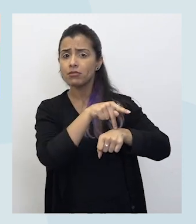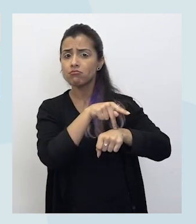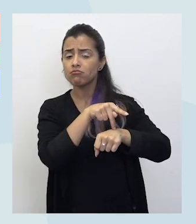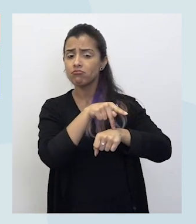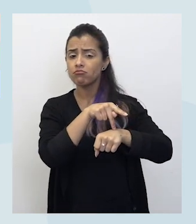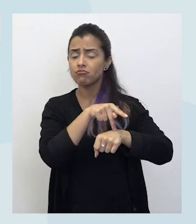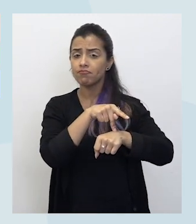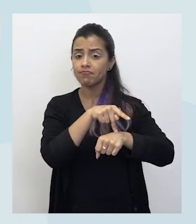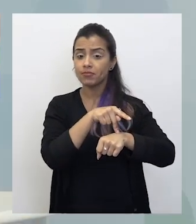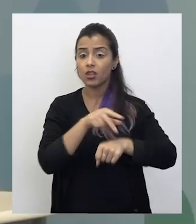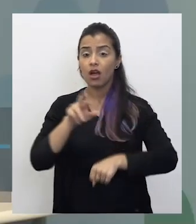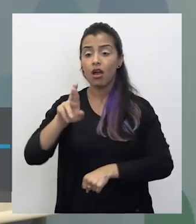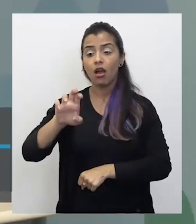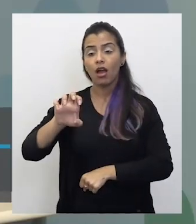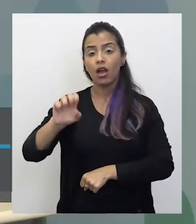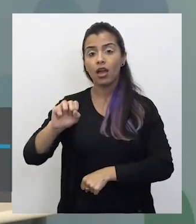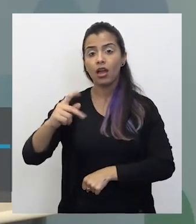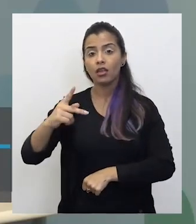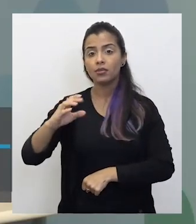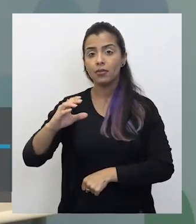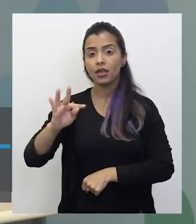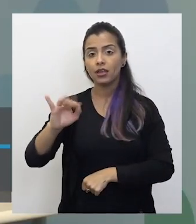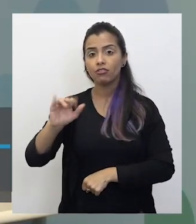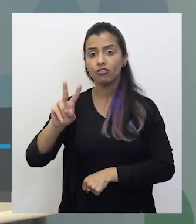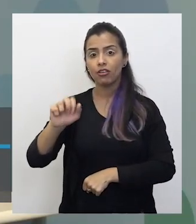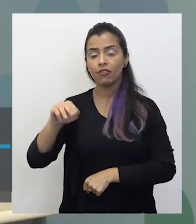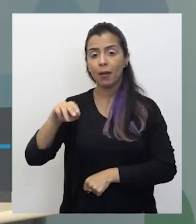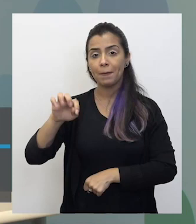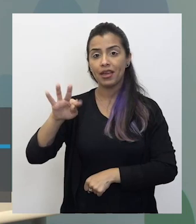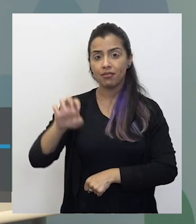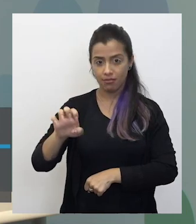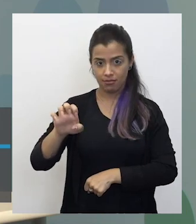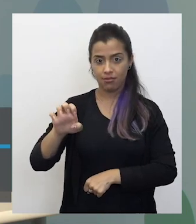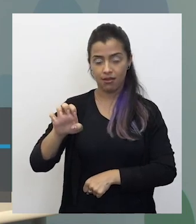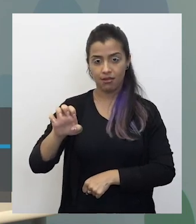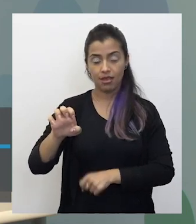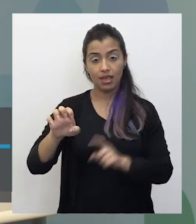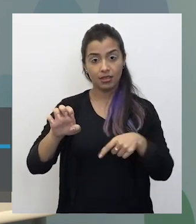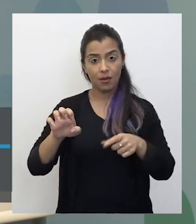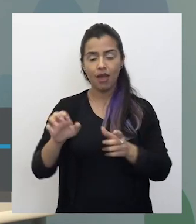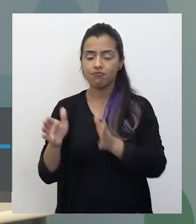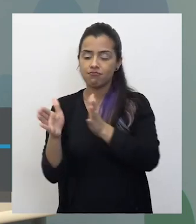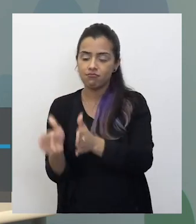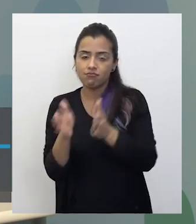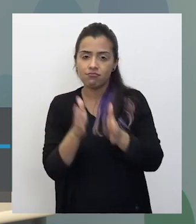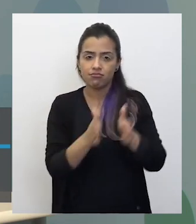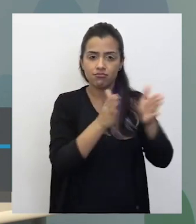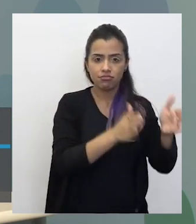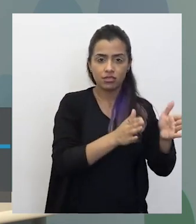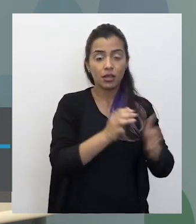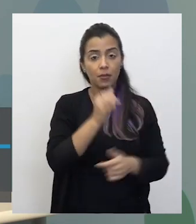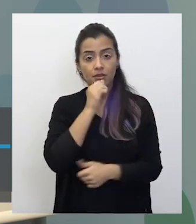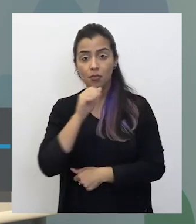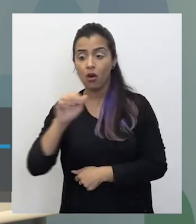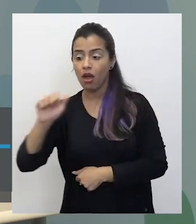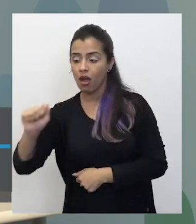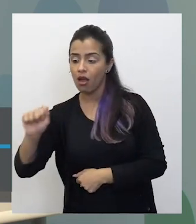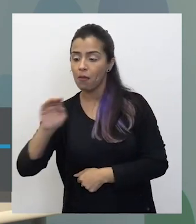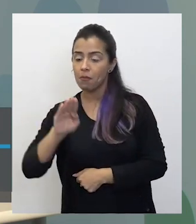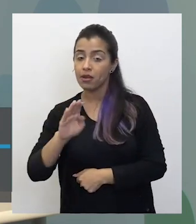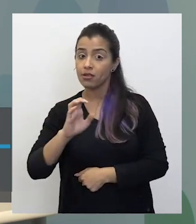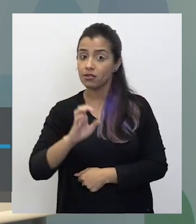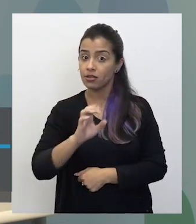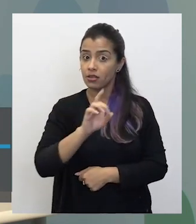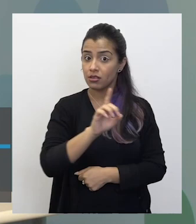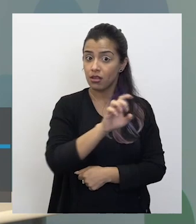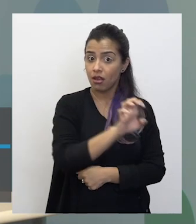que a palavra respectivamente quer dizer nessa ordem. Então, a bandeira A, bandeira B, bandeira C, bandeira